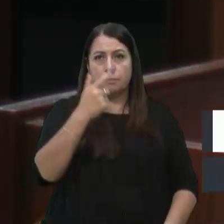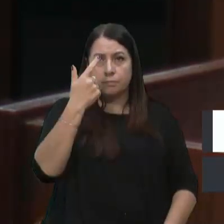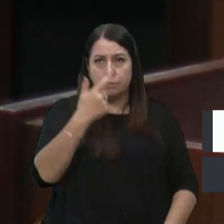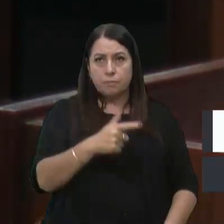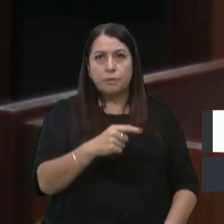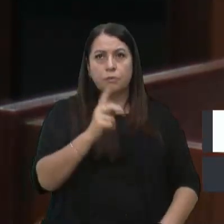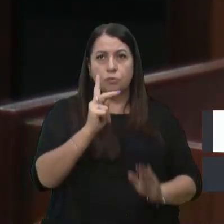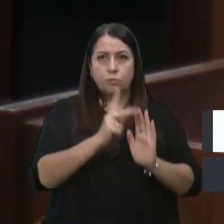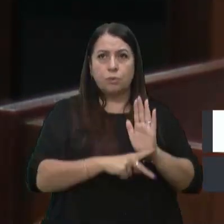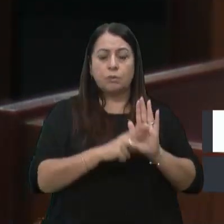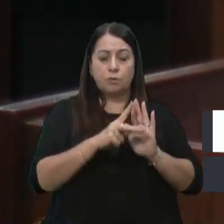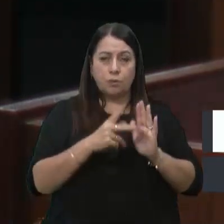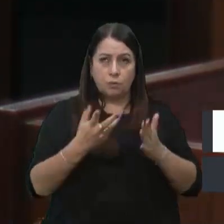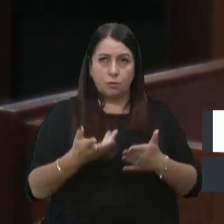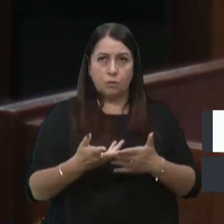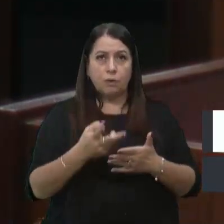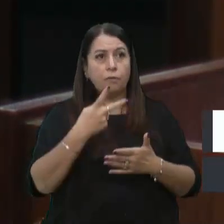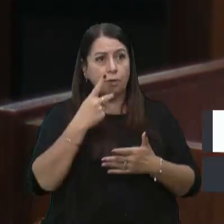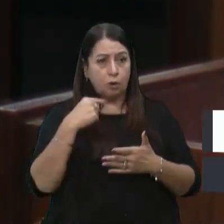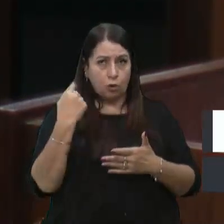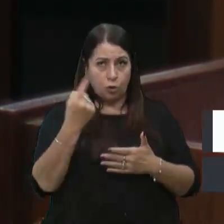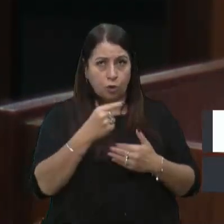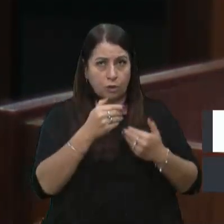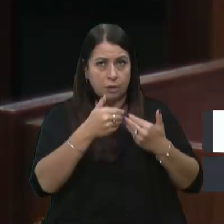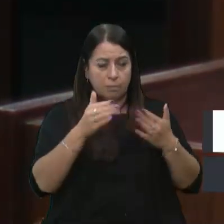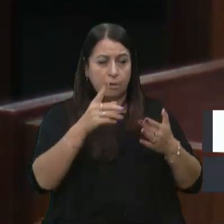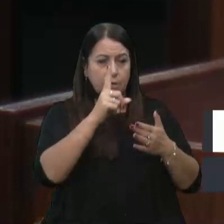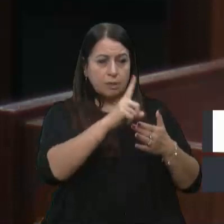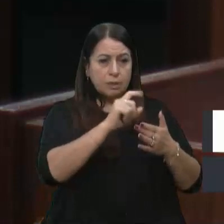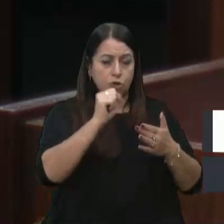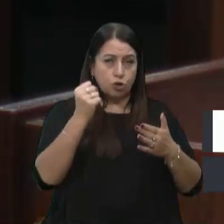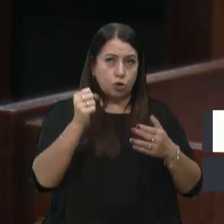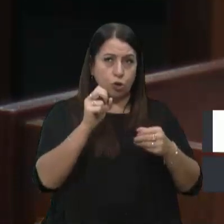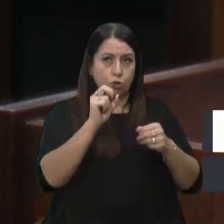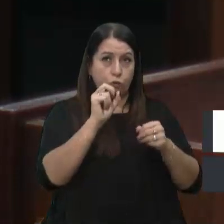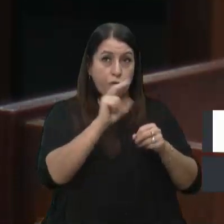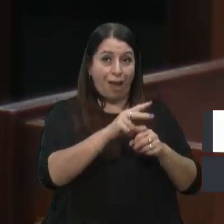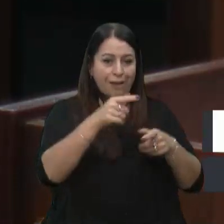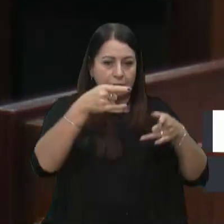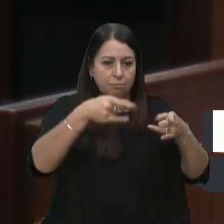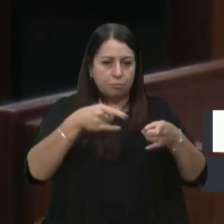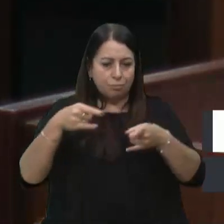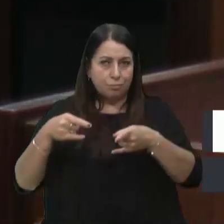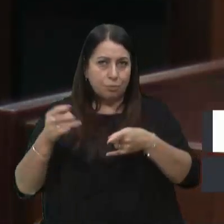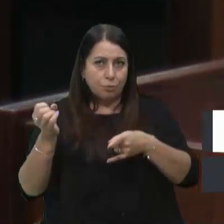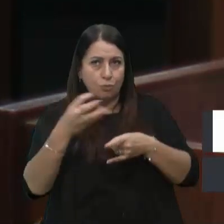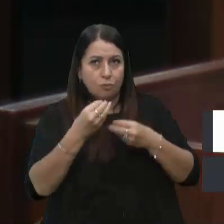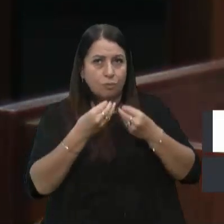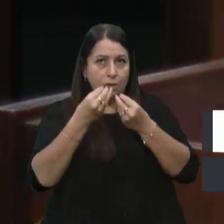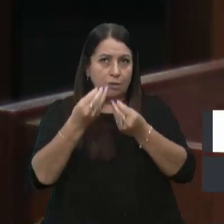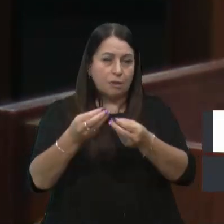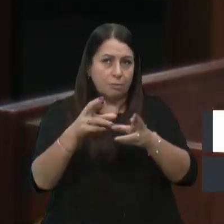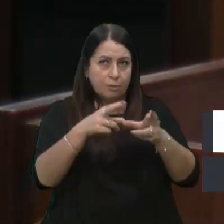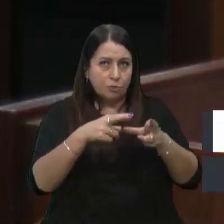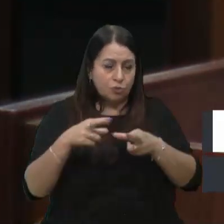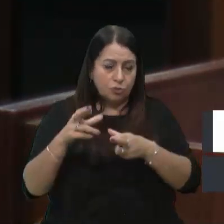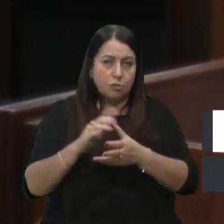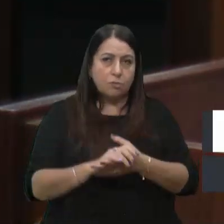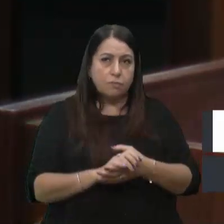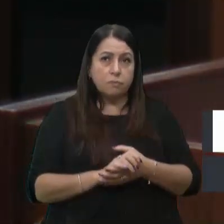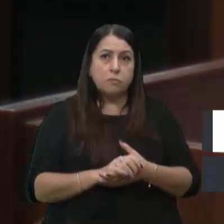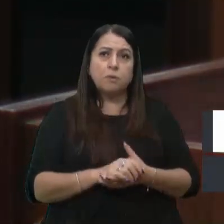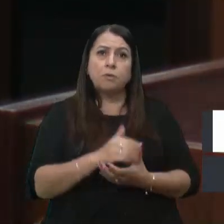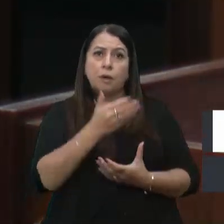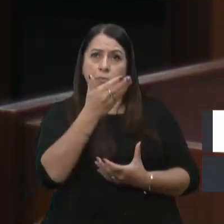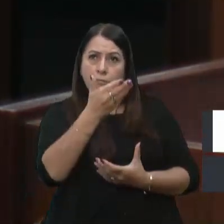decorado o projeto né eu dizia nós abriremos 118 leitos novos que serão entregues para a região e